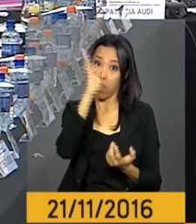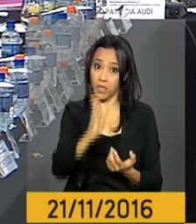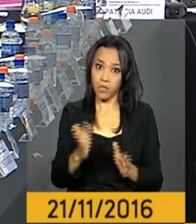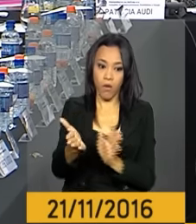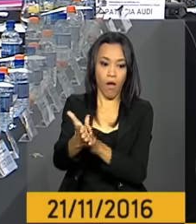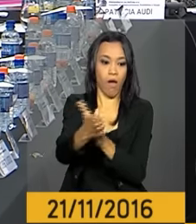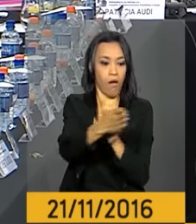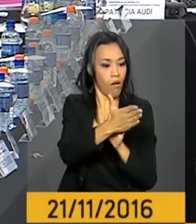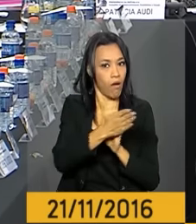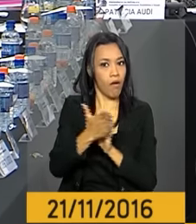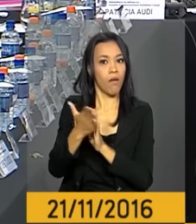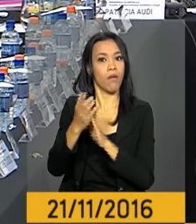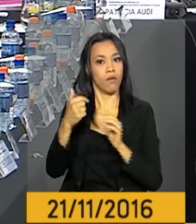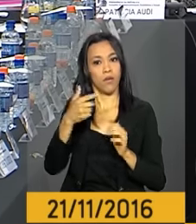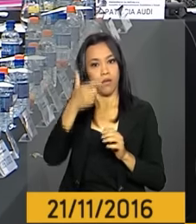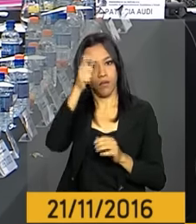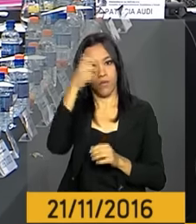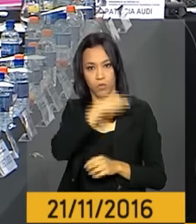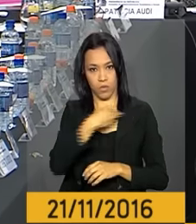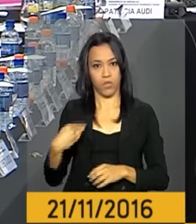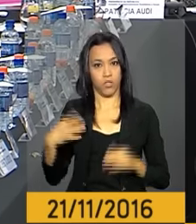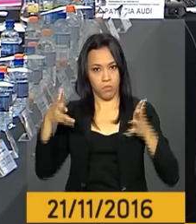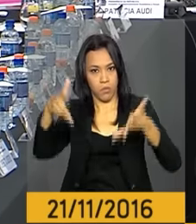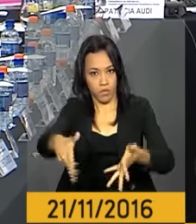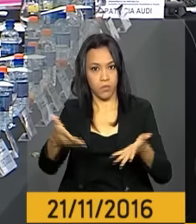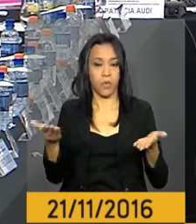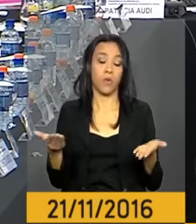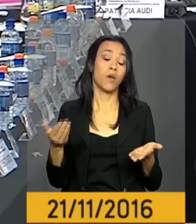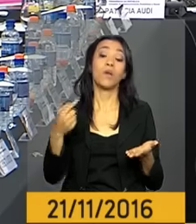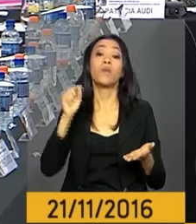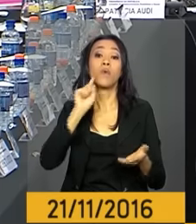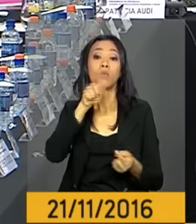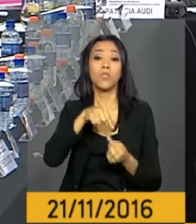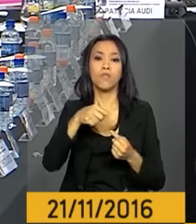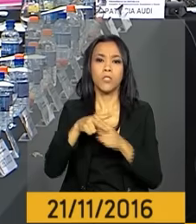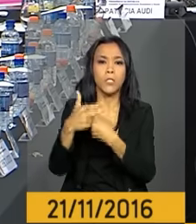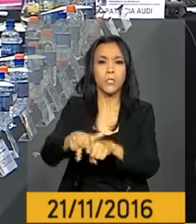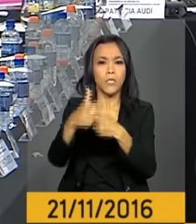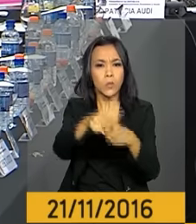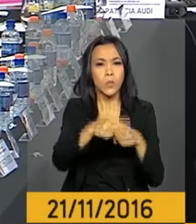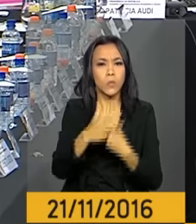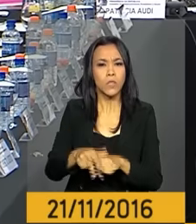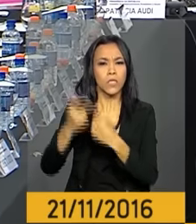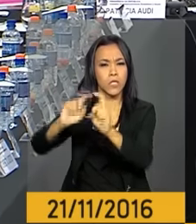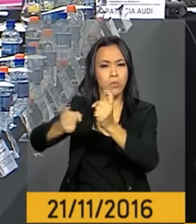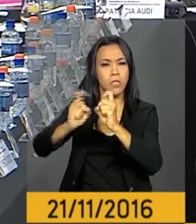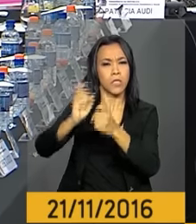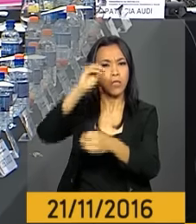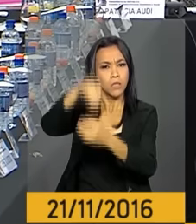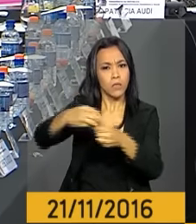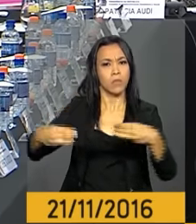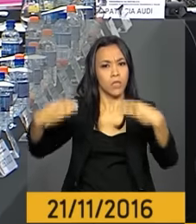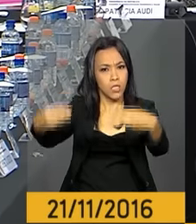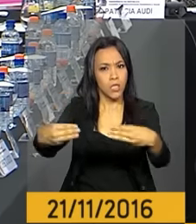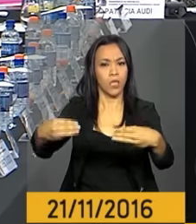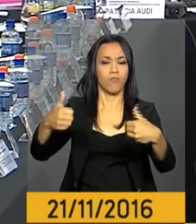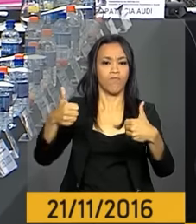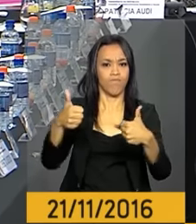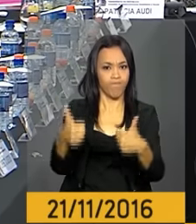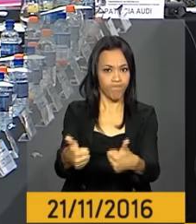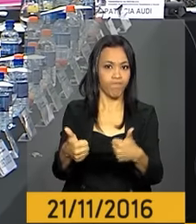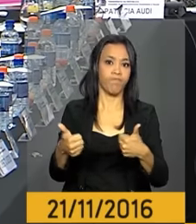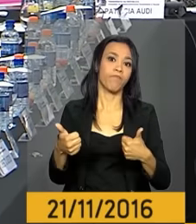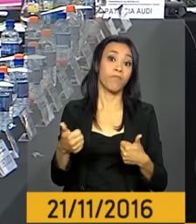exata e precisamente, por promover o desenvolvimento ajustado também com o meio ambiente. Com isto eu quero